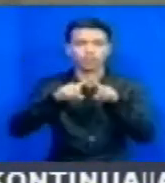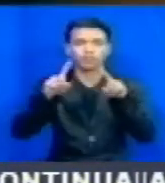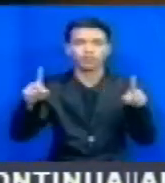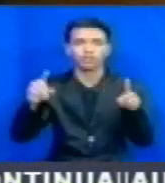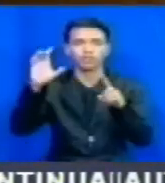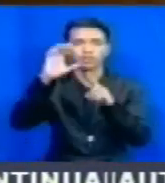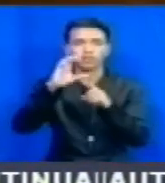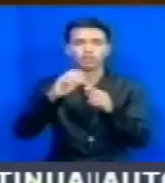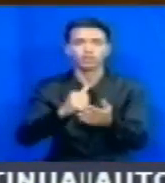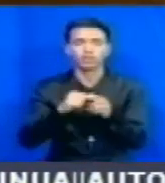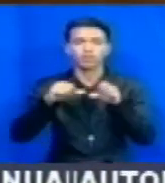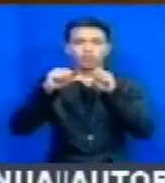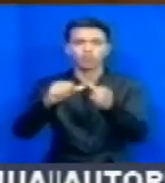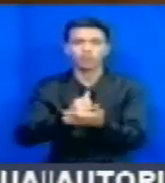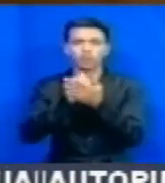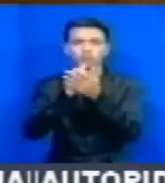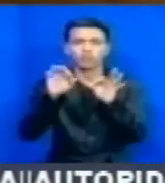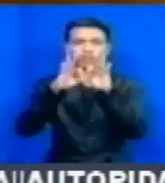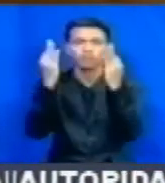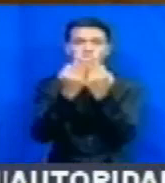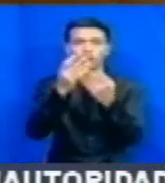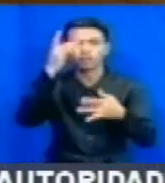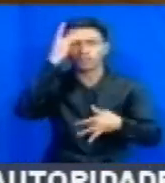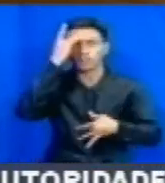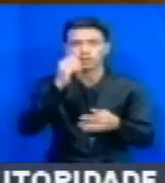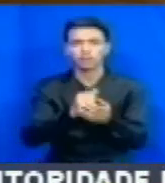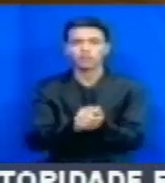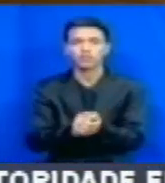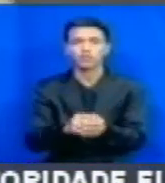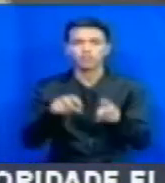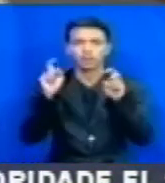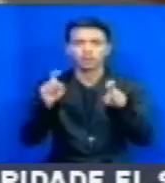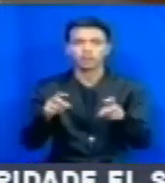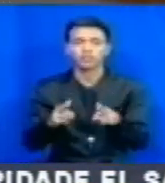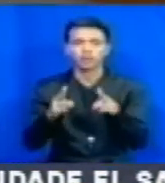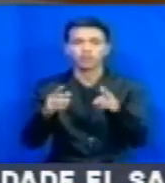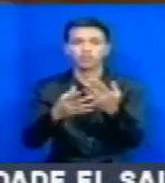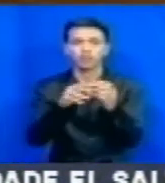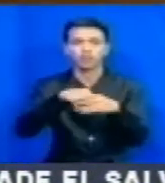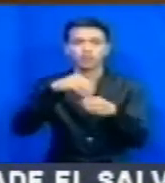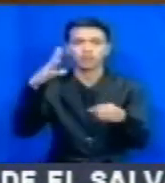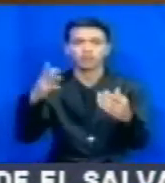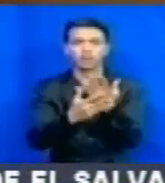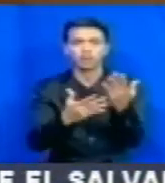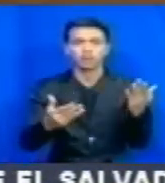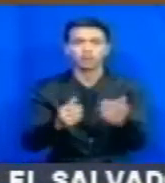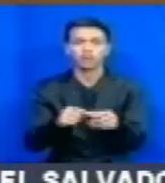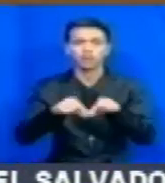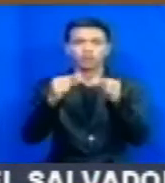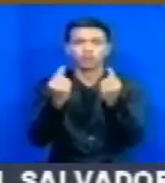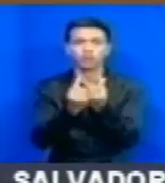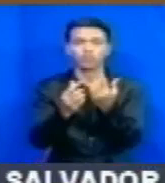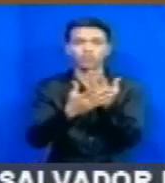ne continua atende família paciente sirane be precisa urgente ho di hasaira entretanto estoque grupo